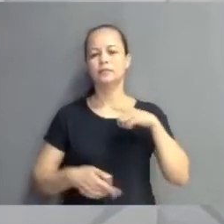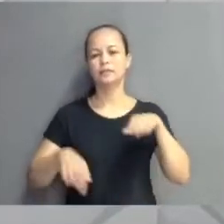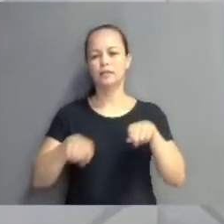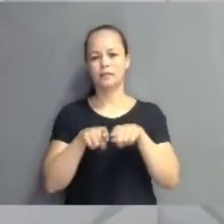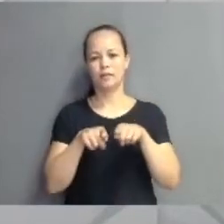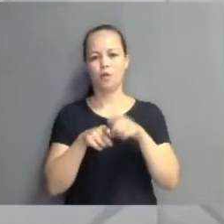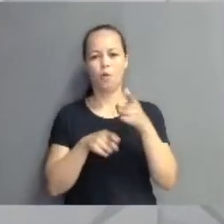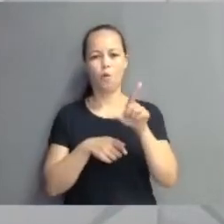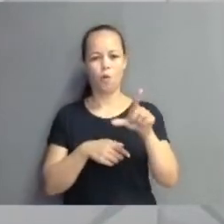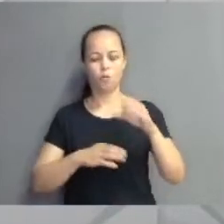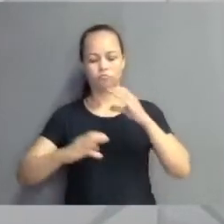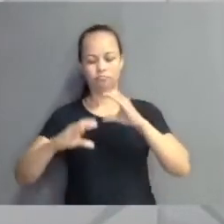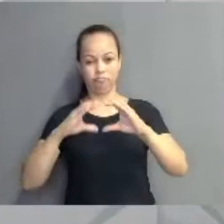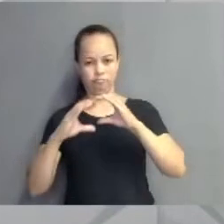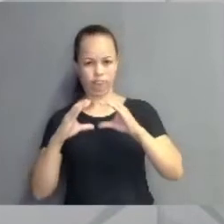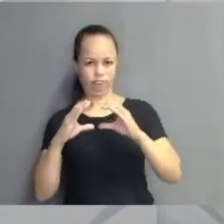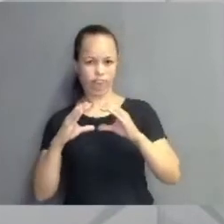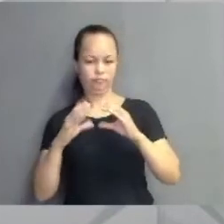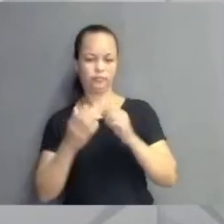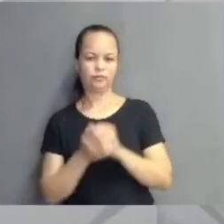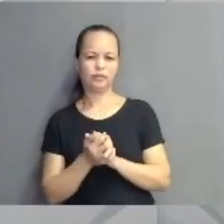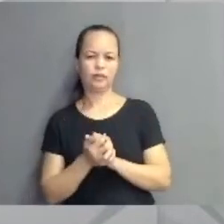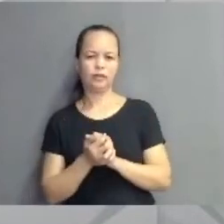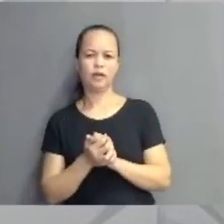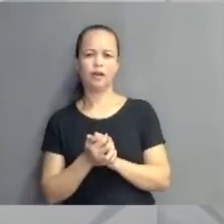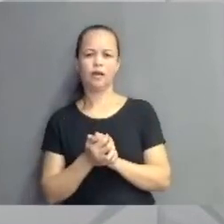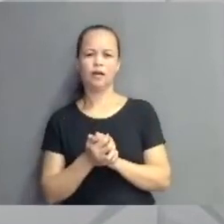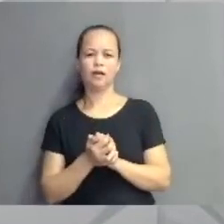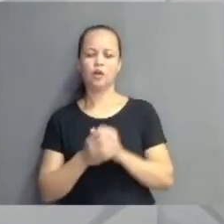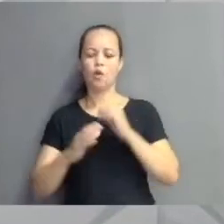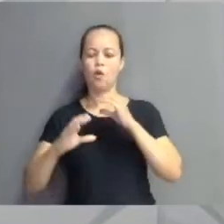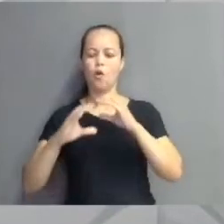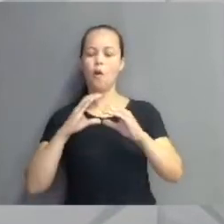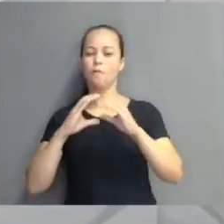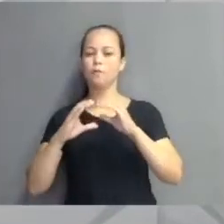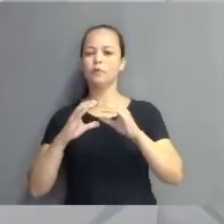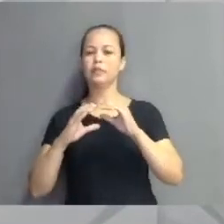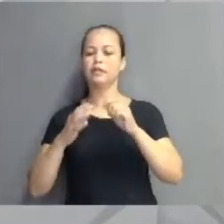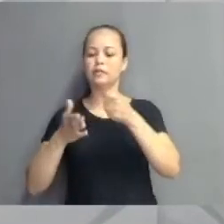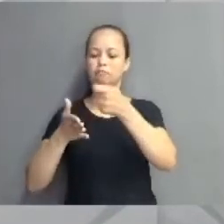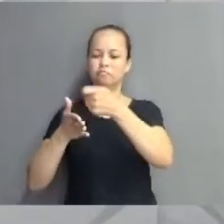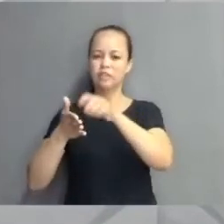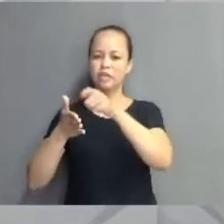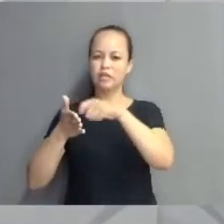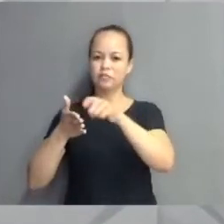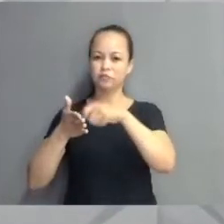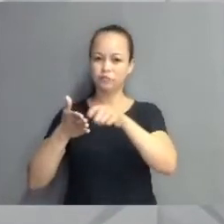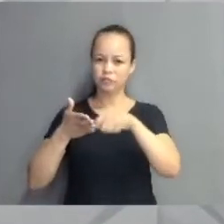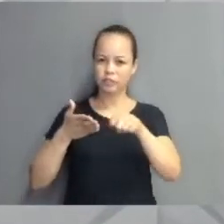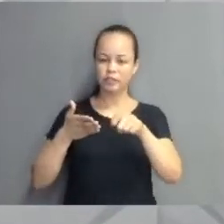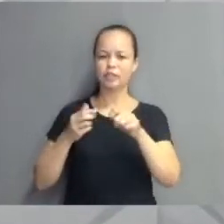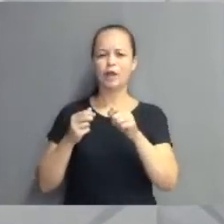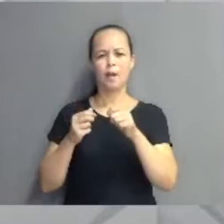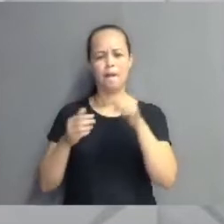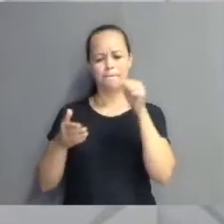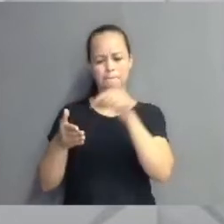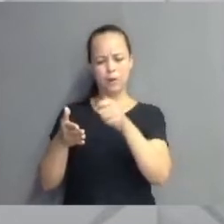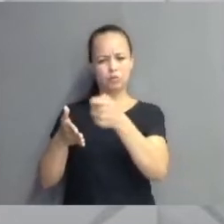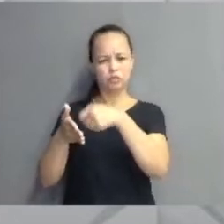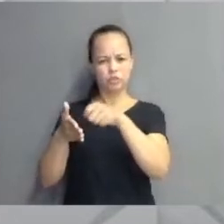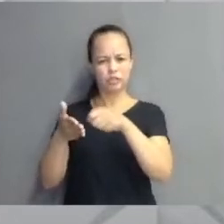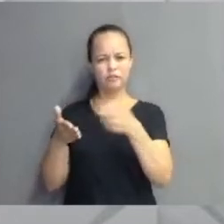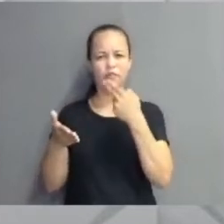de comunicação que é a comunicação escrita aquela que a gente por exemplo pode escrever uma